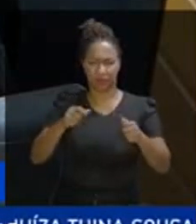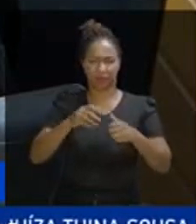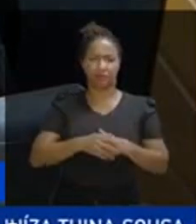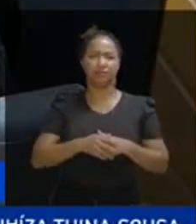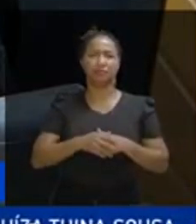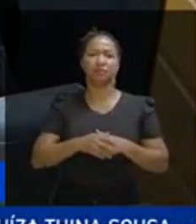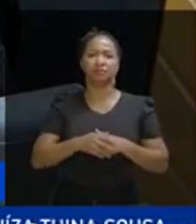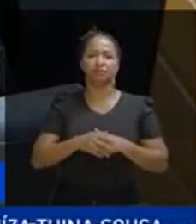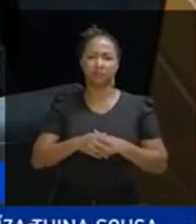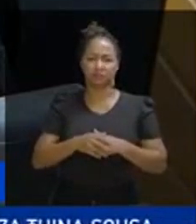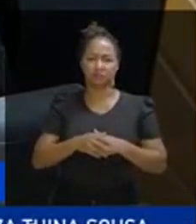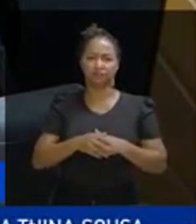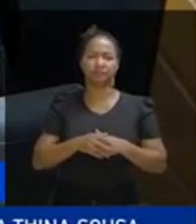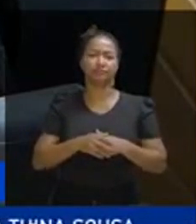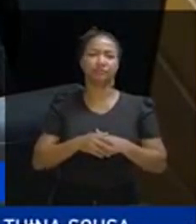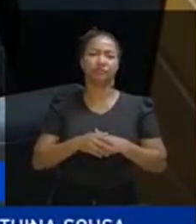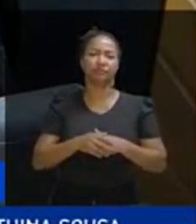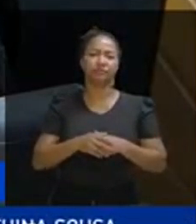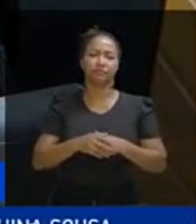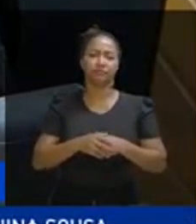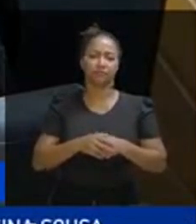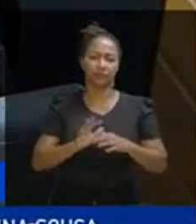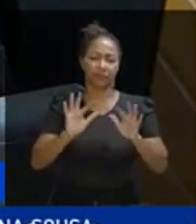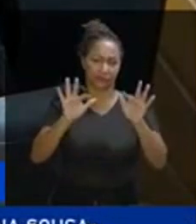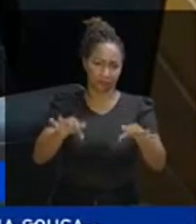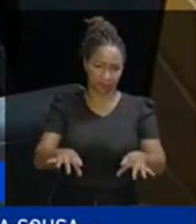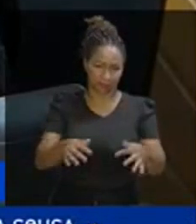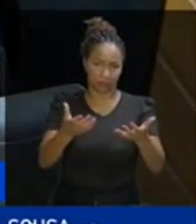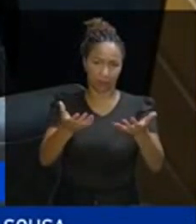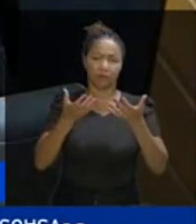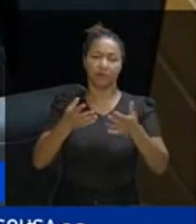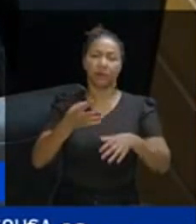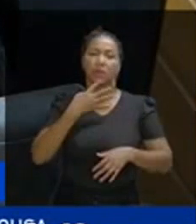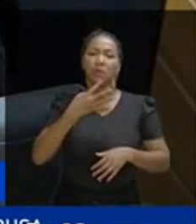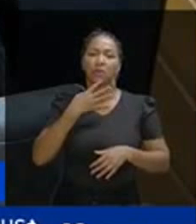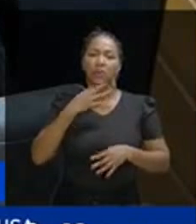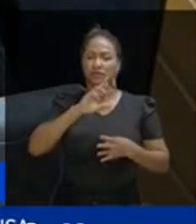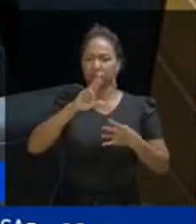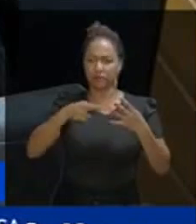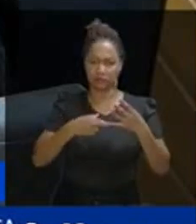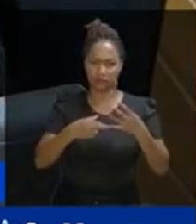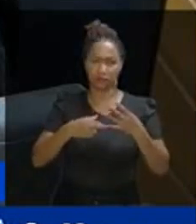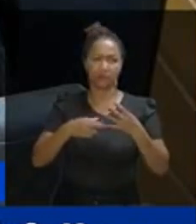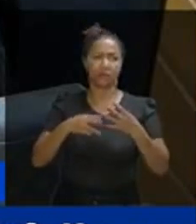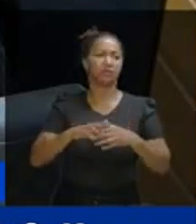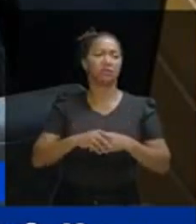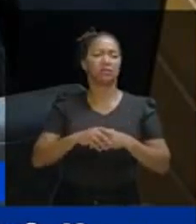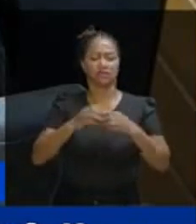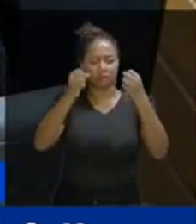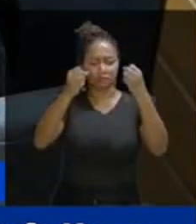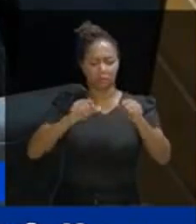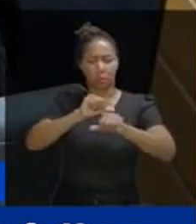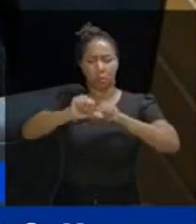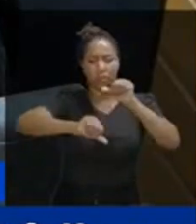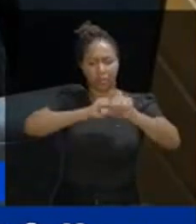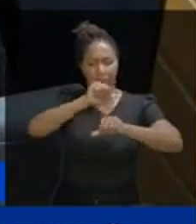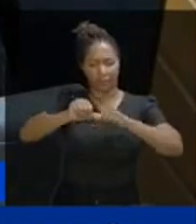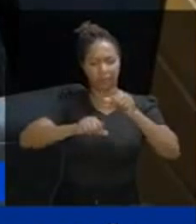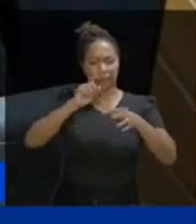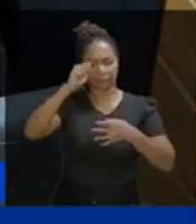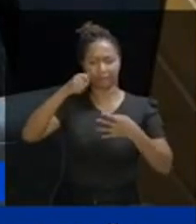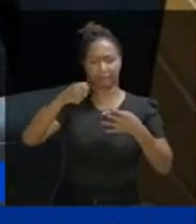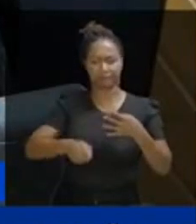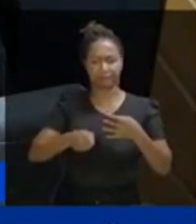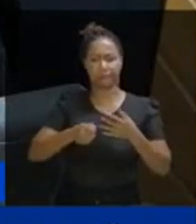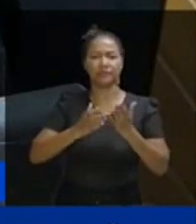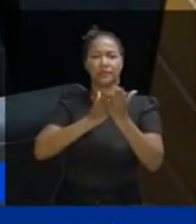tendentes à cobrança do crédito pela Fazenda Pública. Ao final, requereu o conhecimento e provimento do recurso para que seja reformada a sentença de primeiro grau e